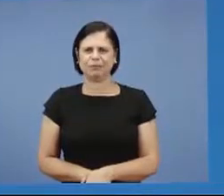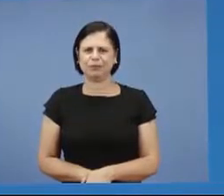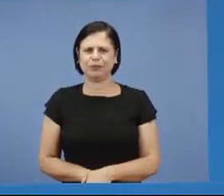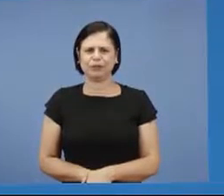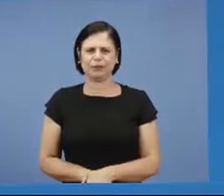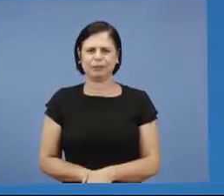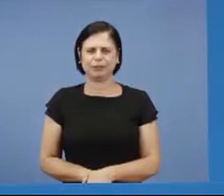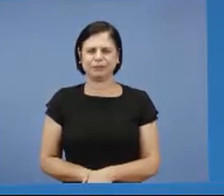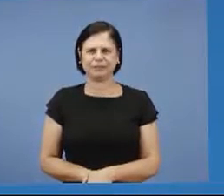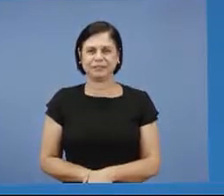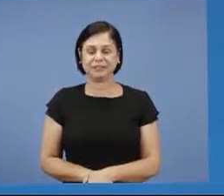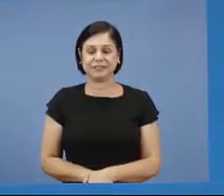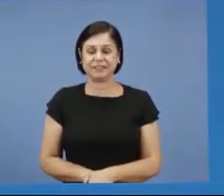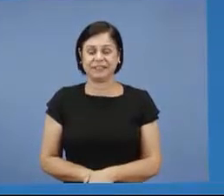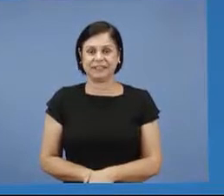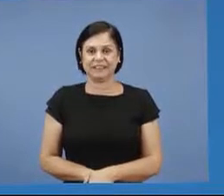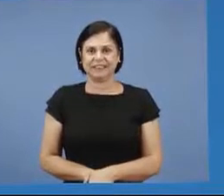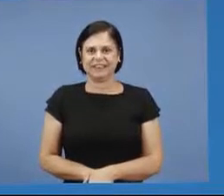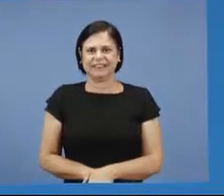Você é fini?